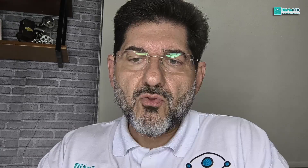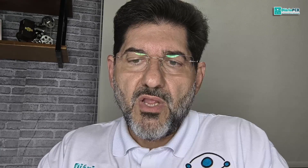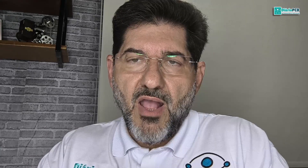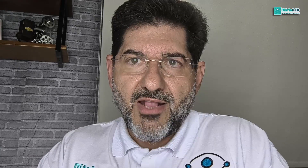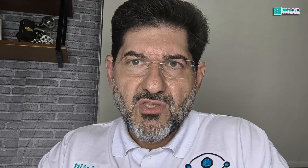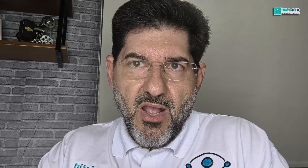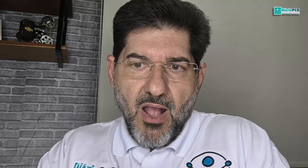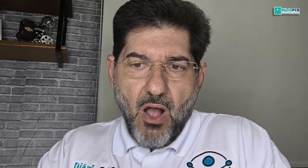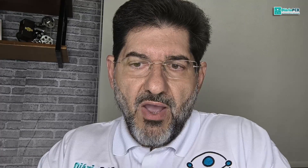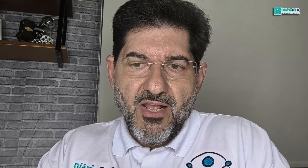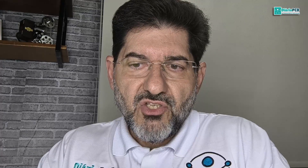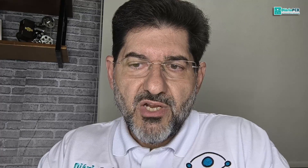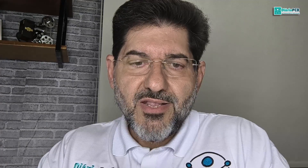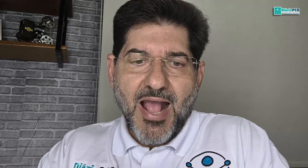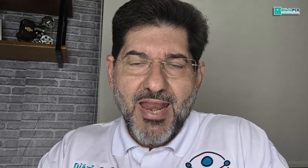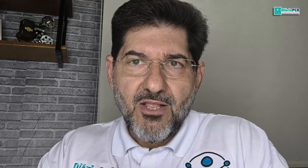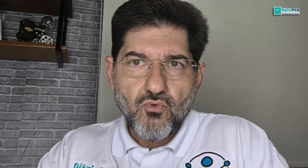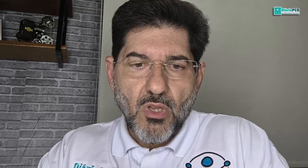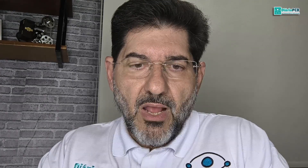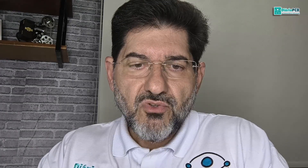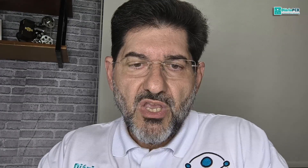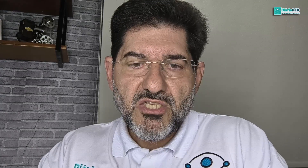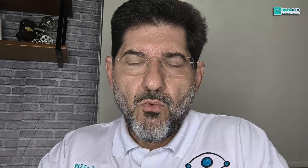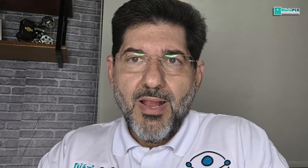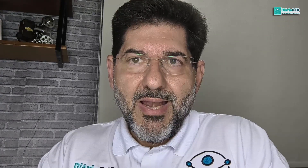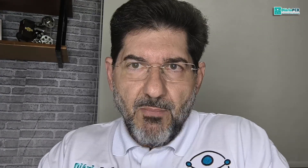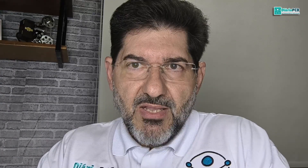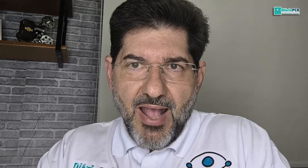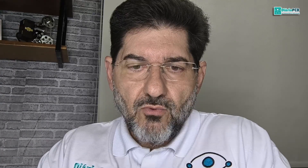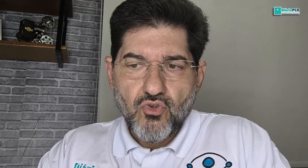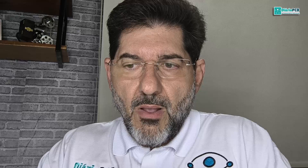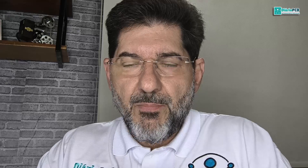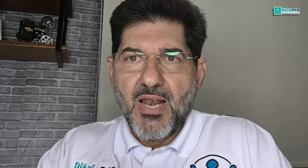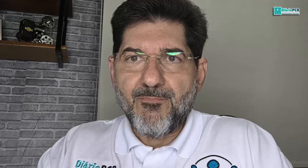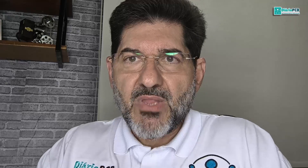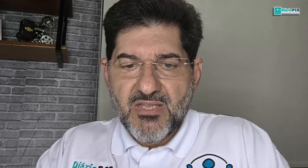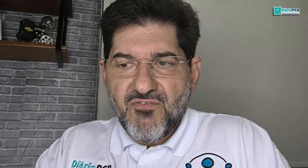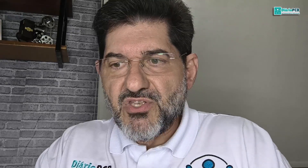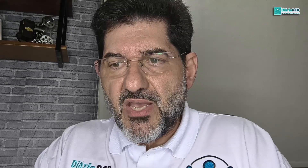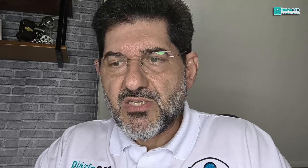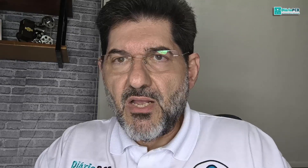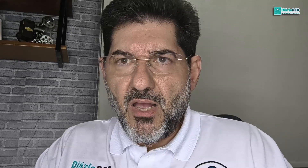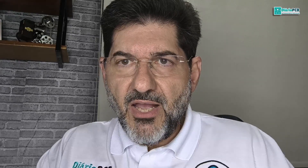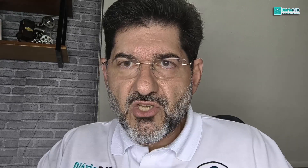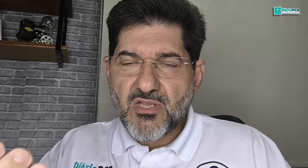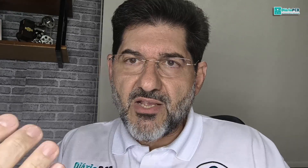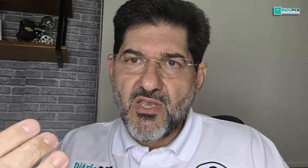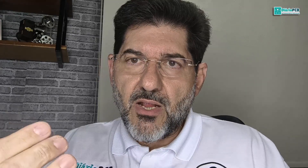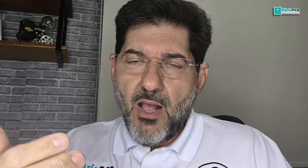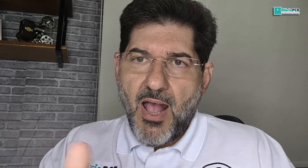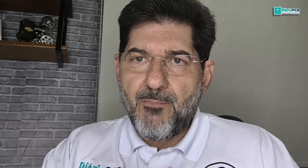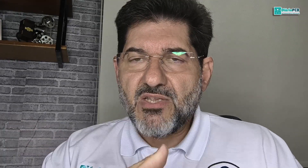em oportunidades ao garantir que talentos não sejam limitados pela deficiência. Antes